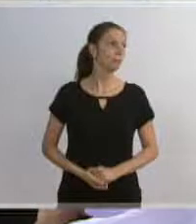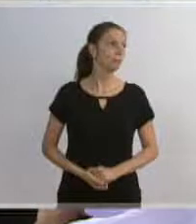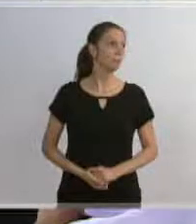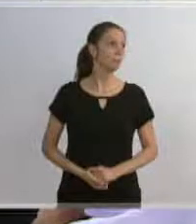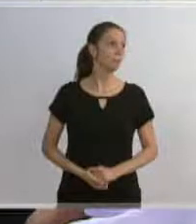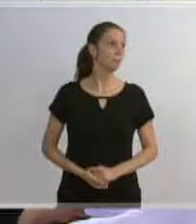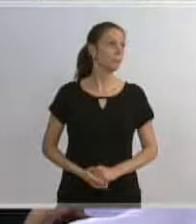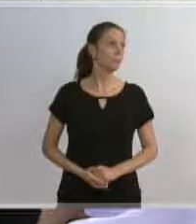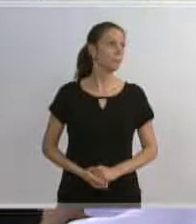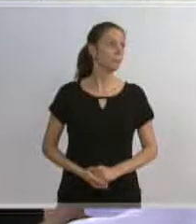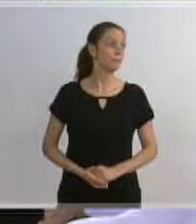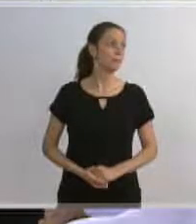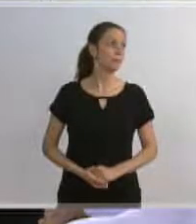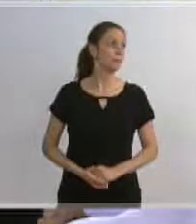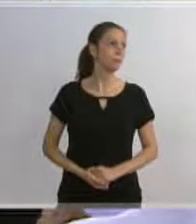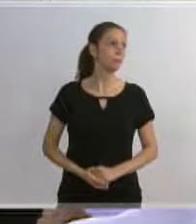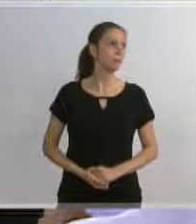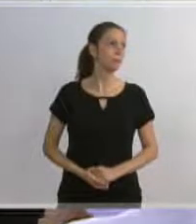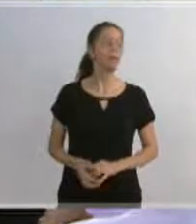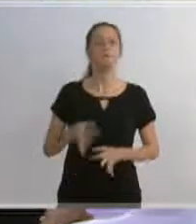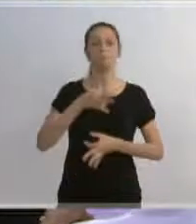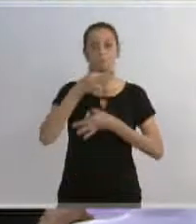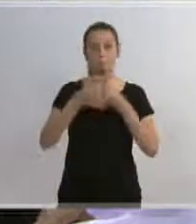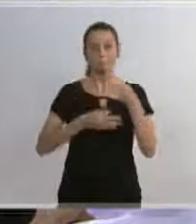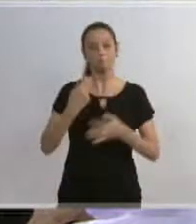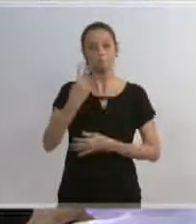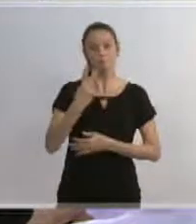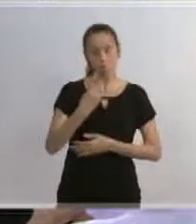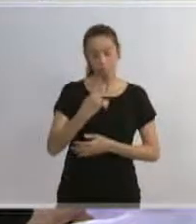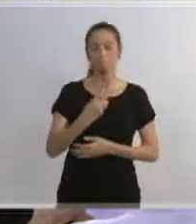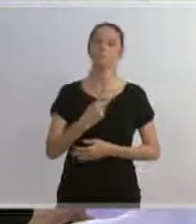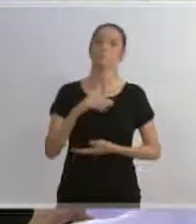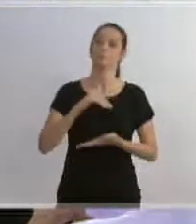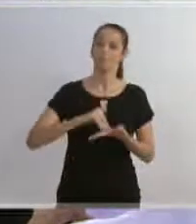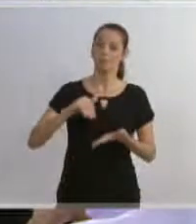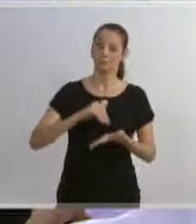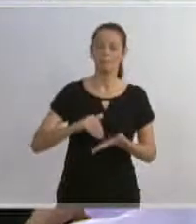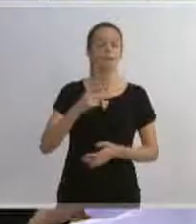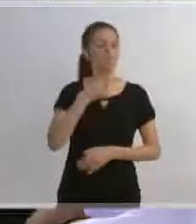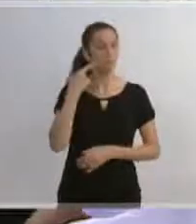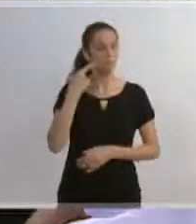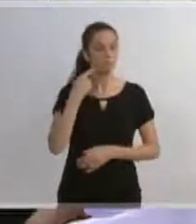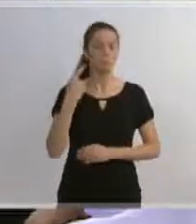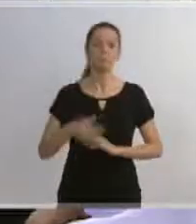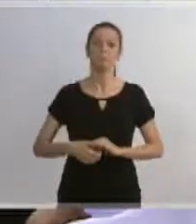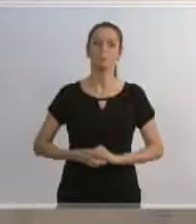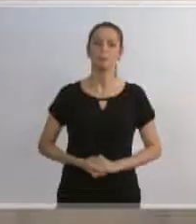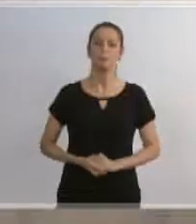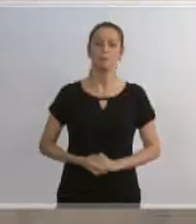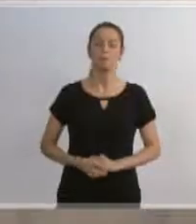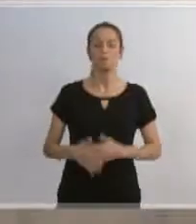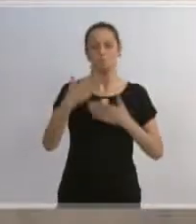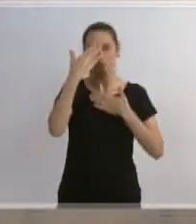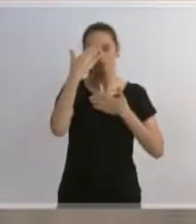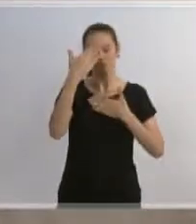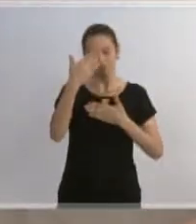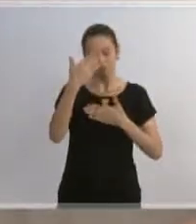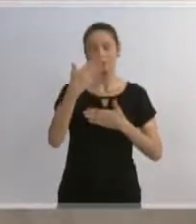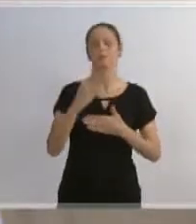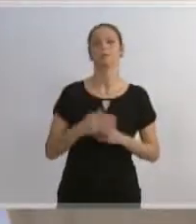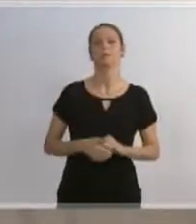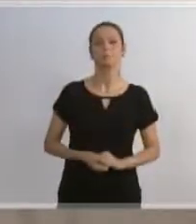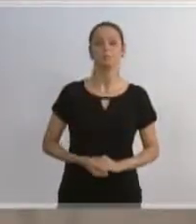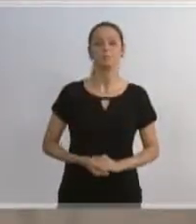Muito obrigado, com o maior prazer, Lanzarin. Em a parte também, nosso segundo secretário, vereador Marcelo Lanzarin. Muito obrigado pela parte, vereador